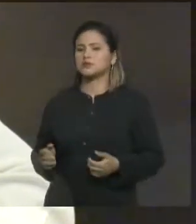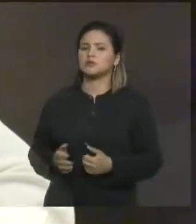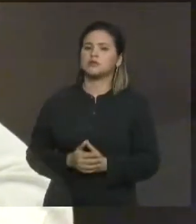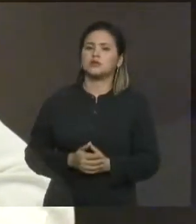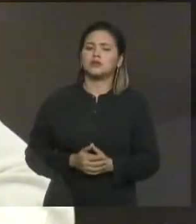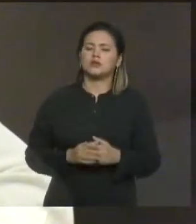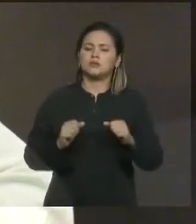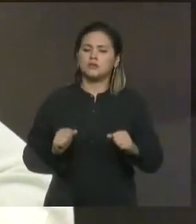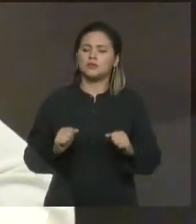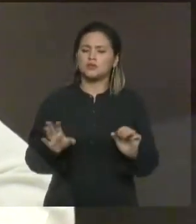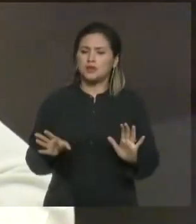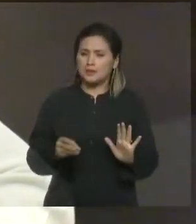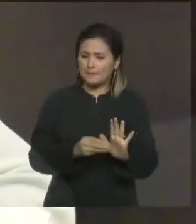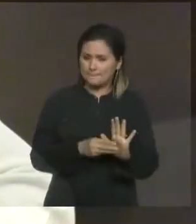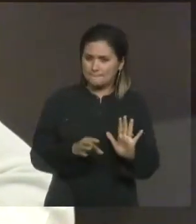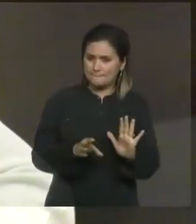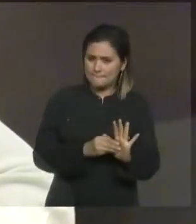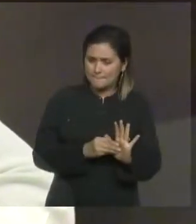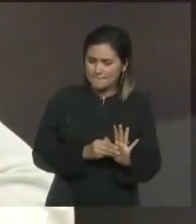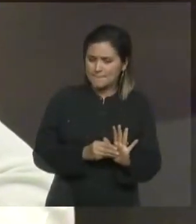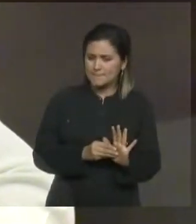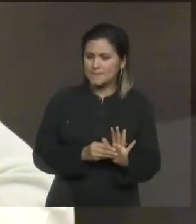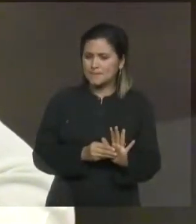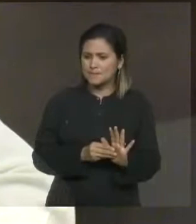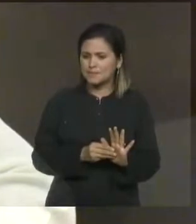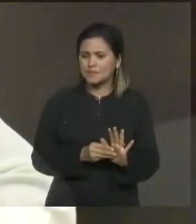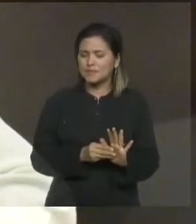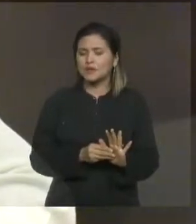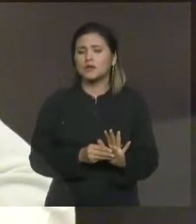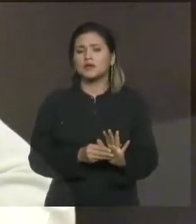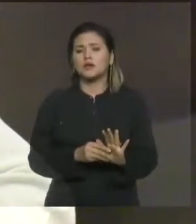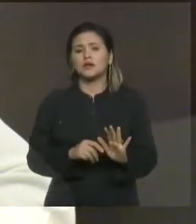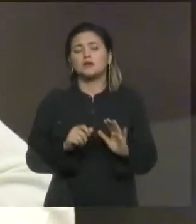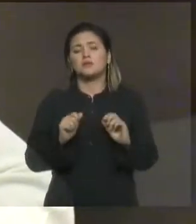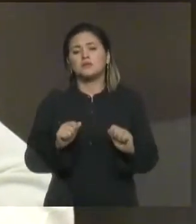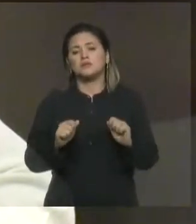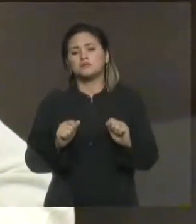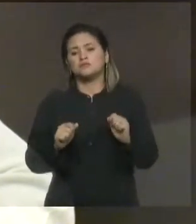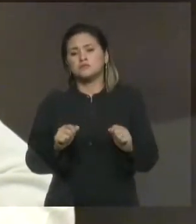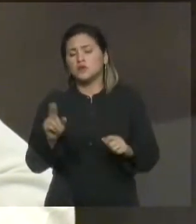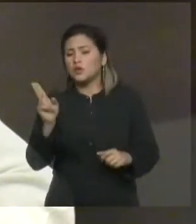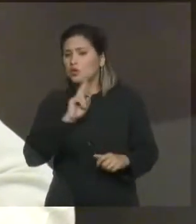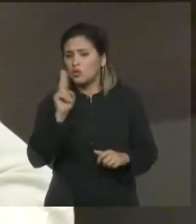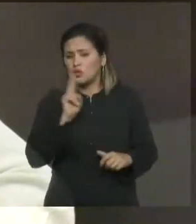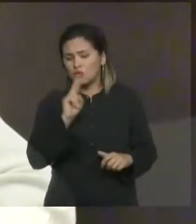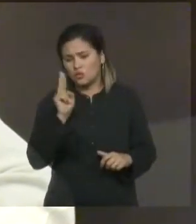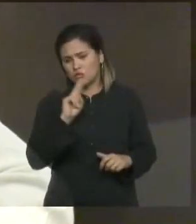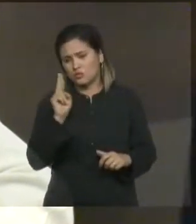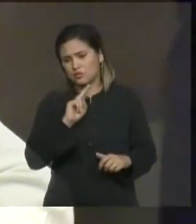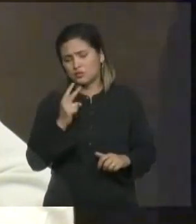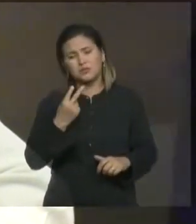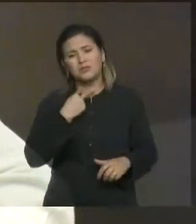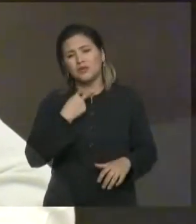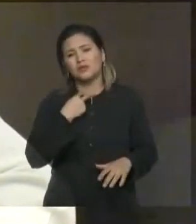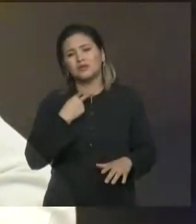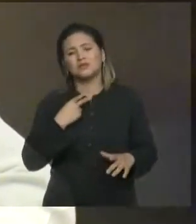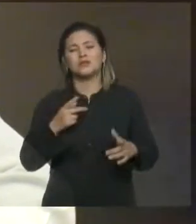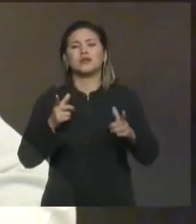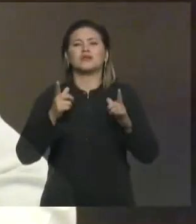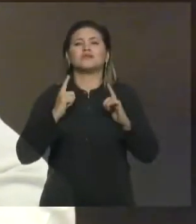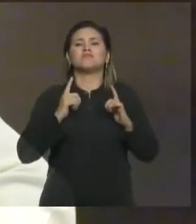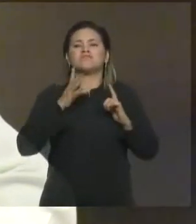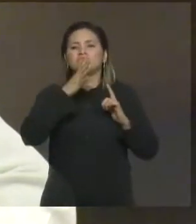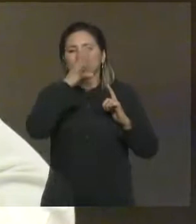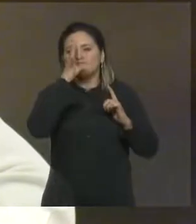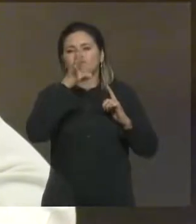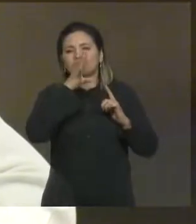dessa emenda, para ela, pelo menos, resolver as medidas emergenciais. Nós não podemos assistir o